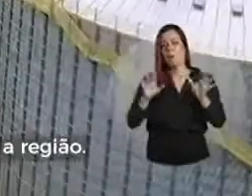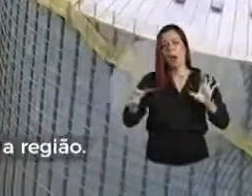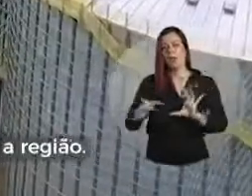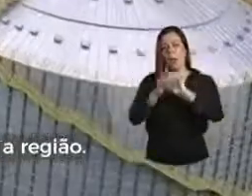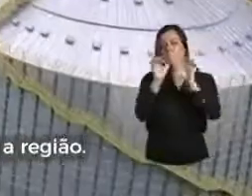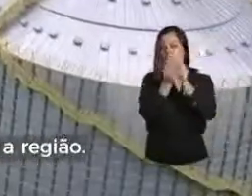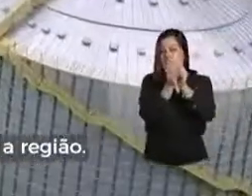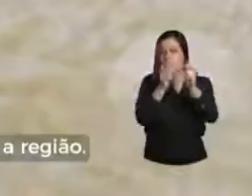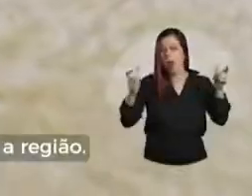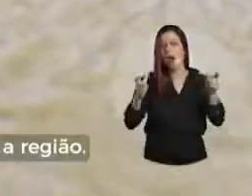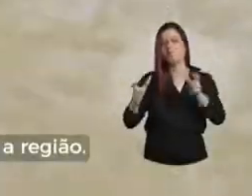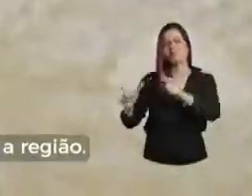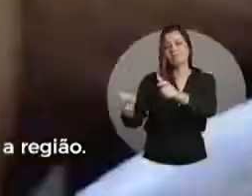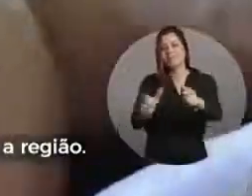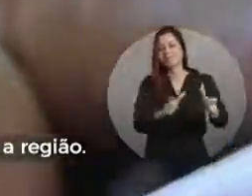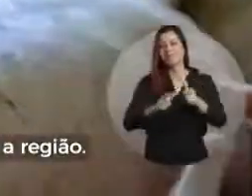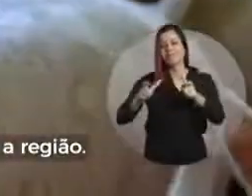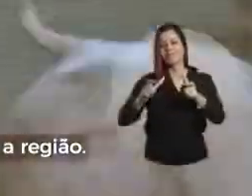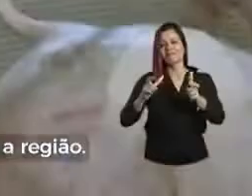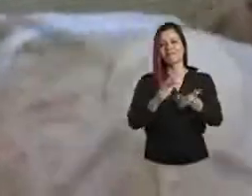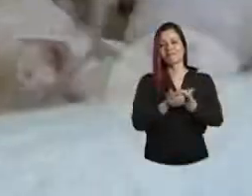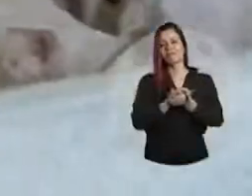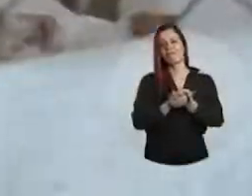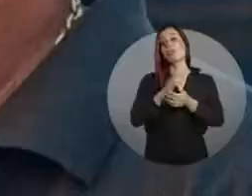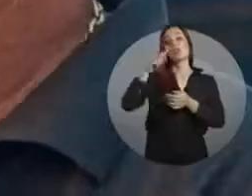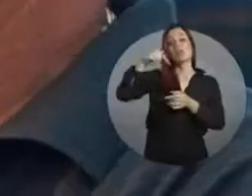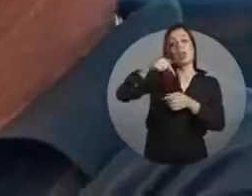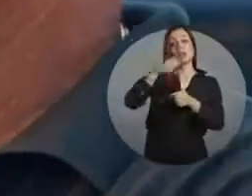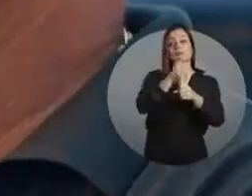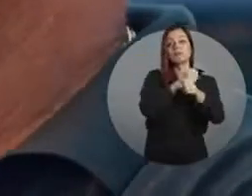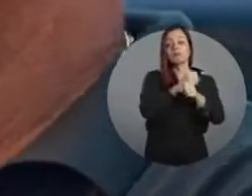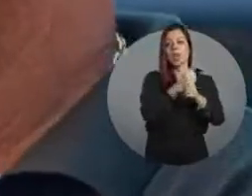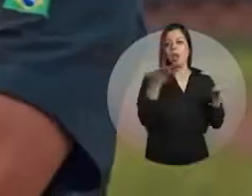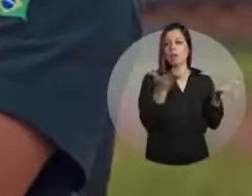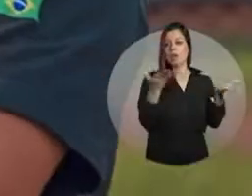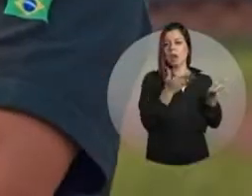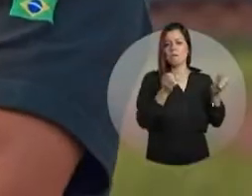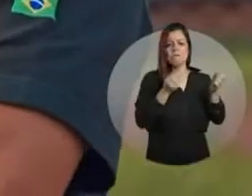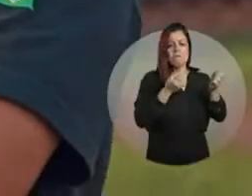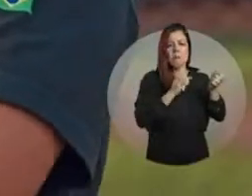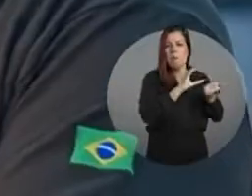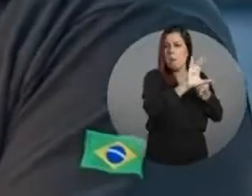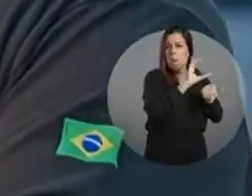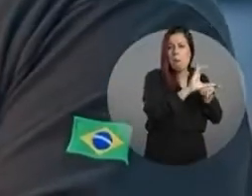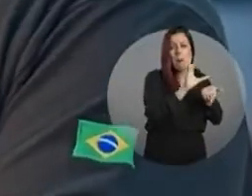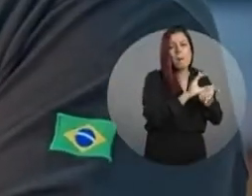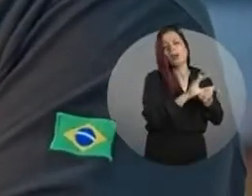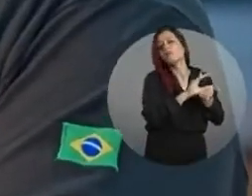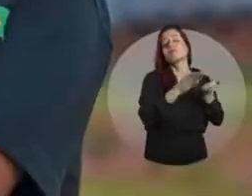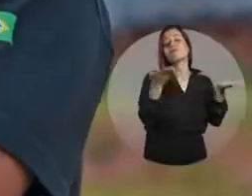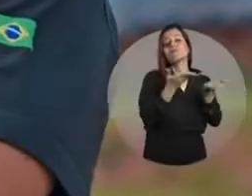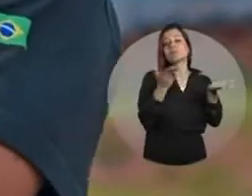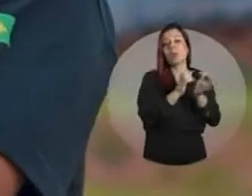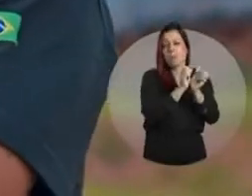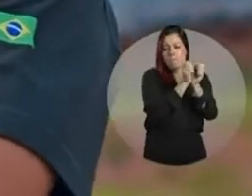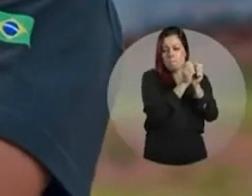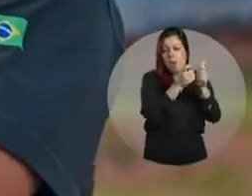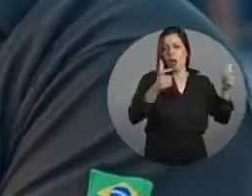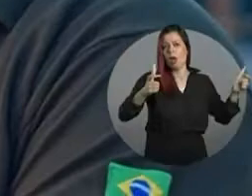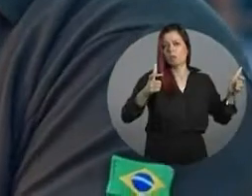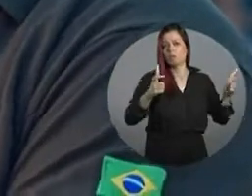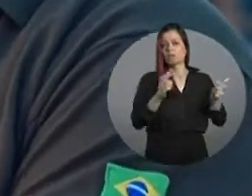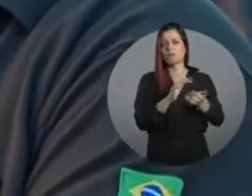cooperativismo vivem um grande crescimento em toda a região. Esses 7 anos para cá, criaram-se muitos incentivos e hoje está